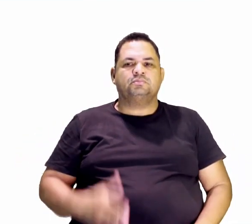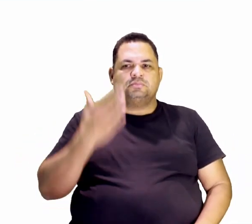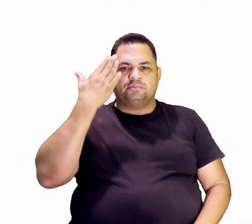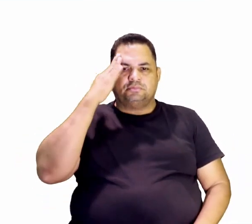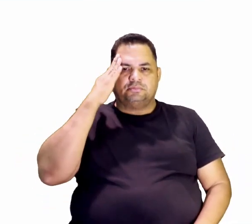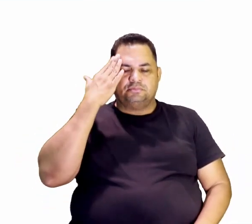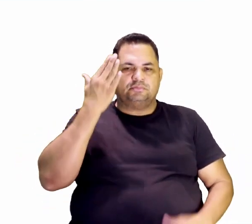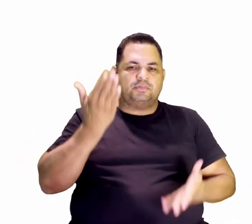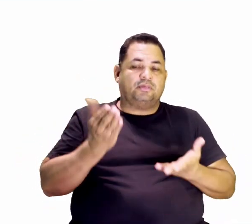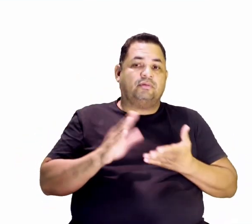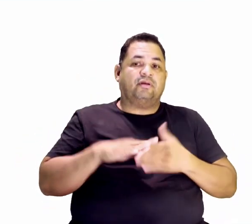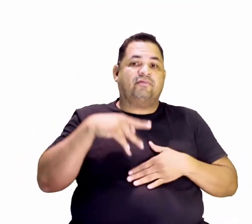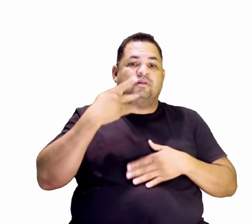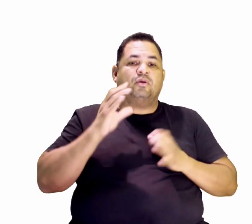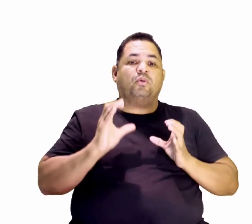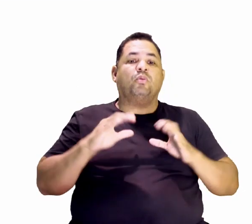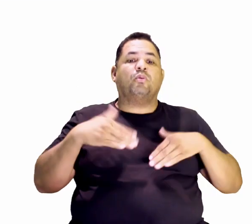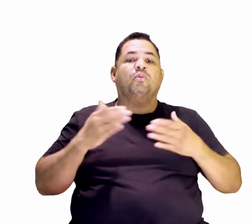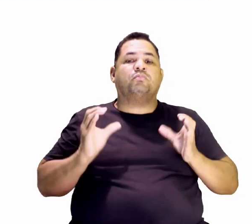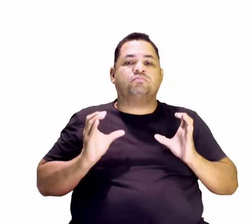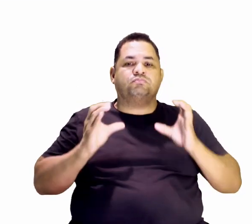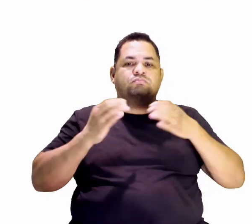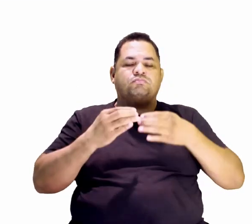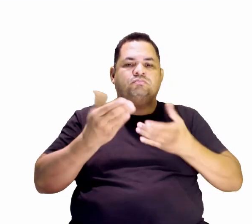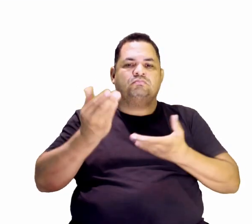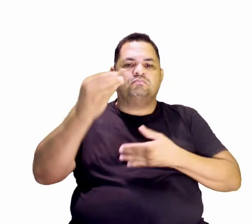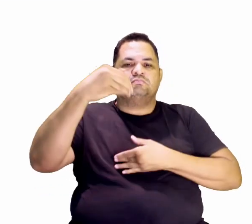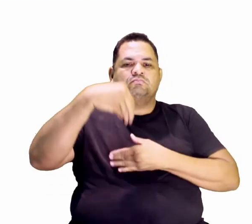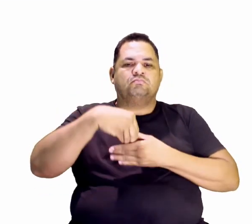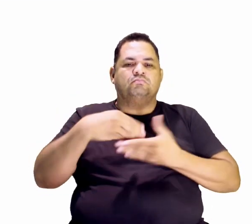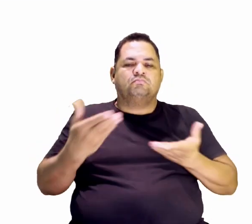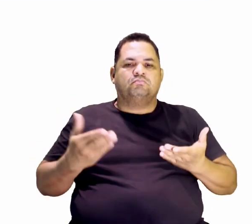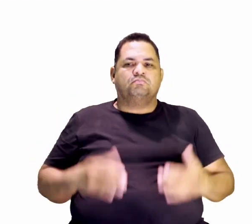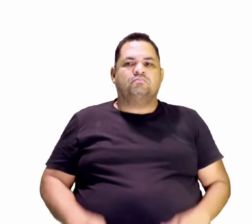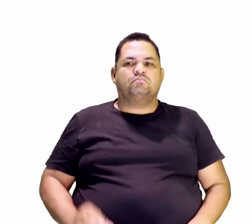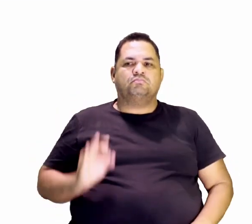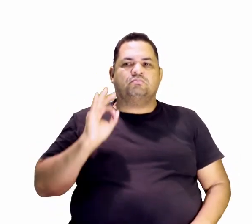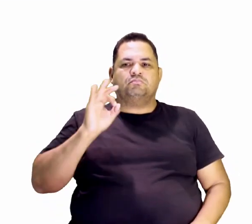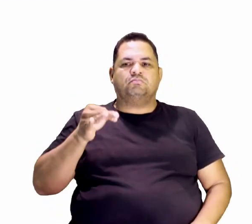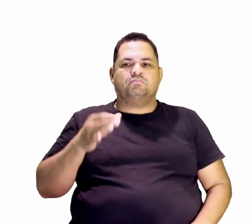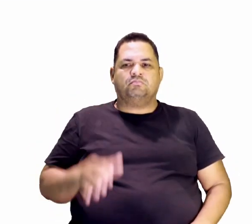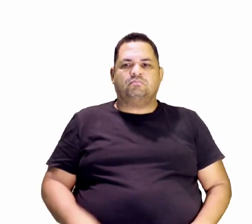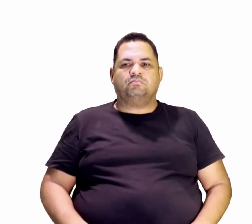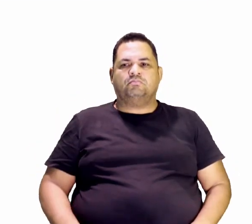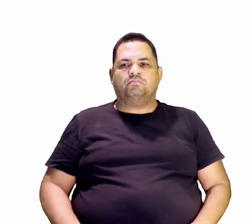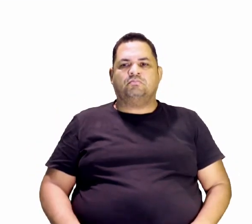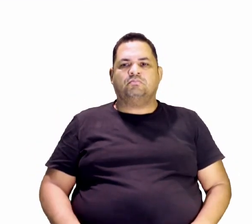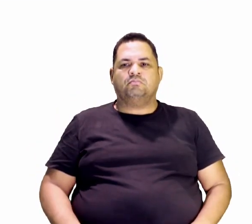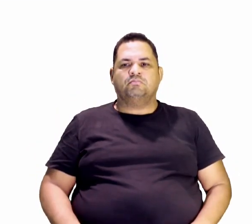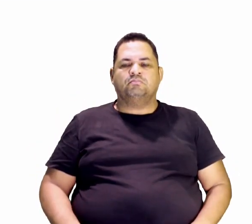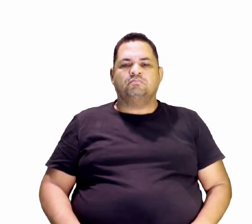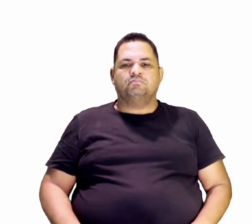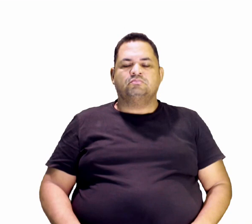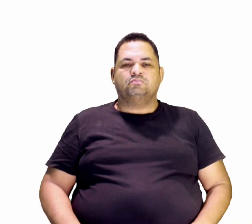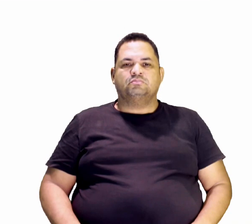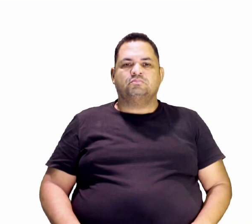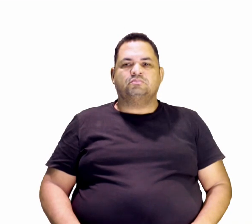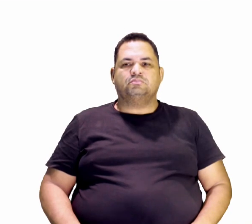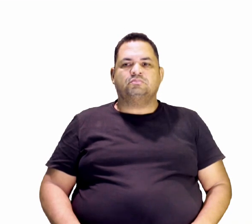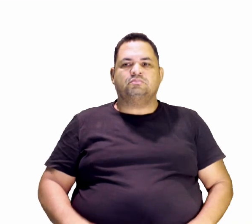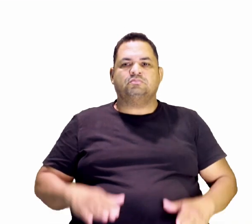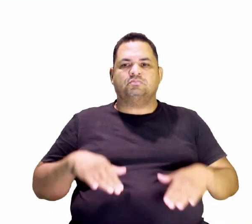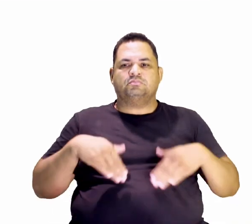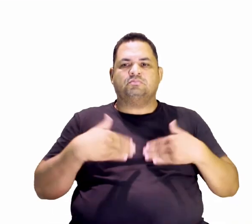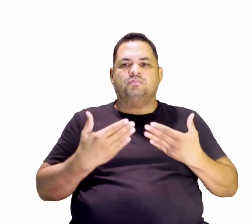vai me dizer qual grupo que tu faz parte, qual é a tua tribo, certo? E tu também vai me dizer quais são